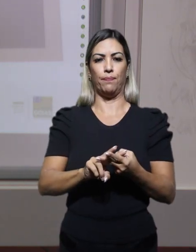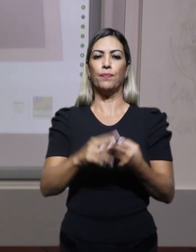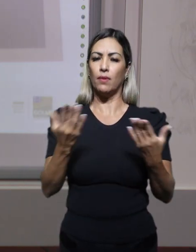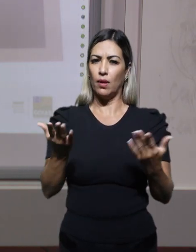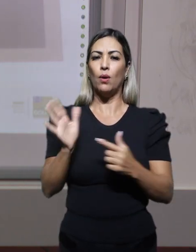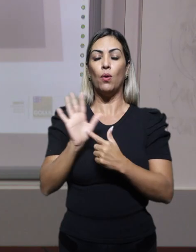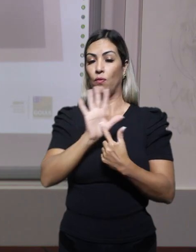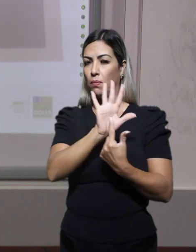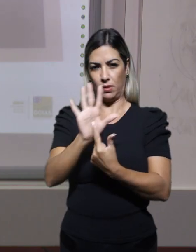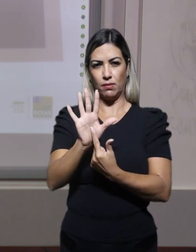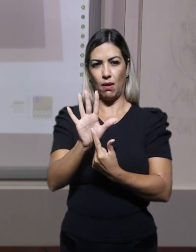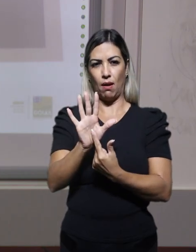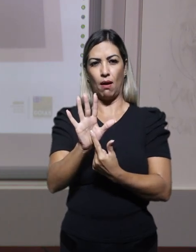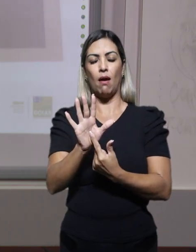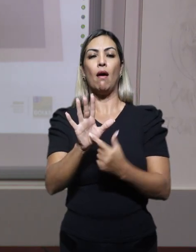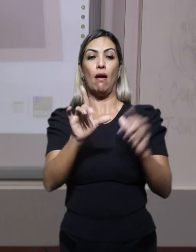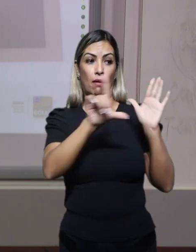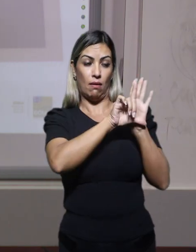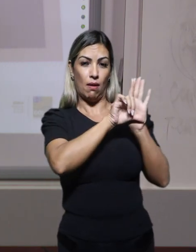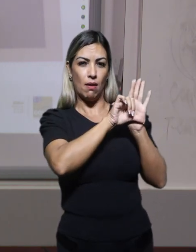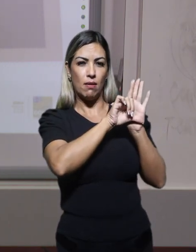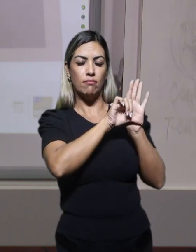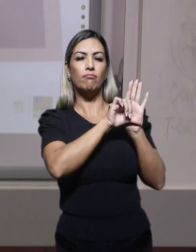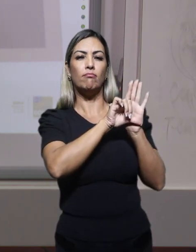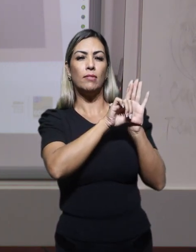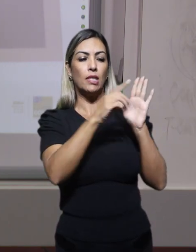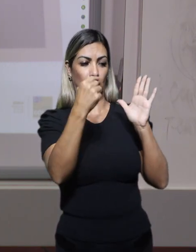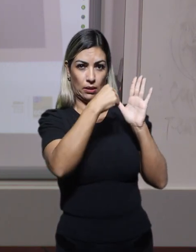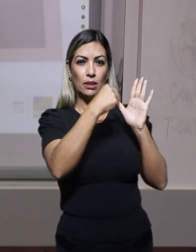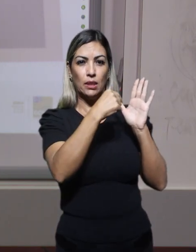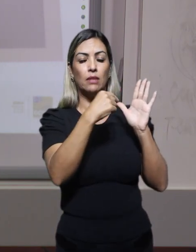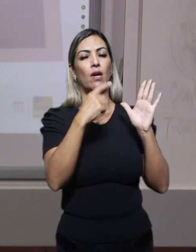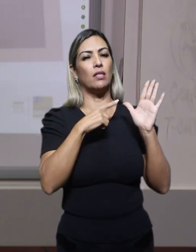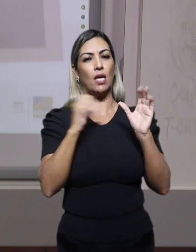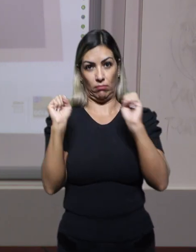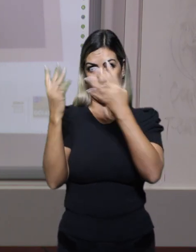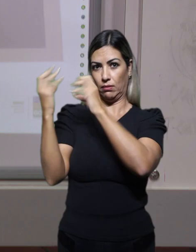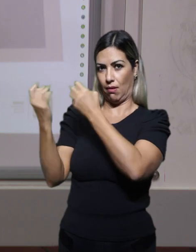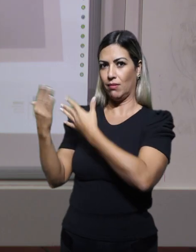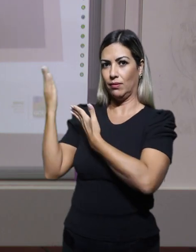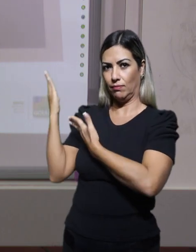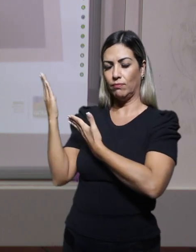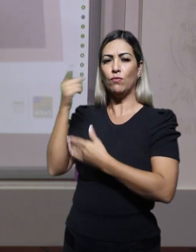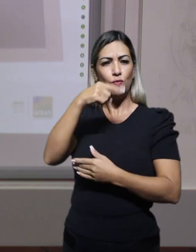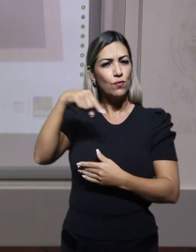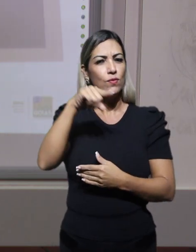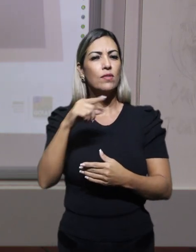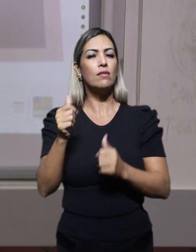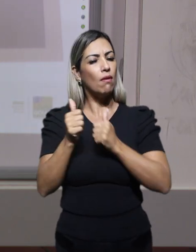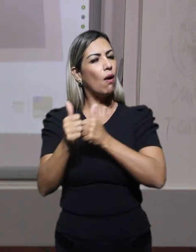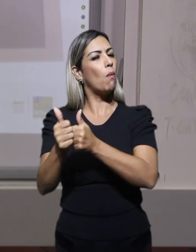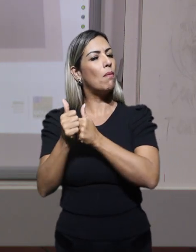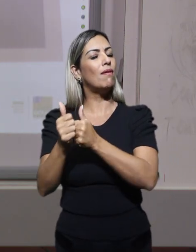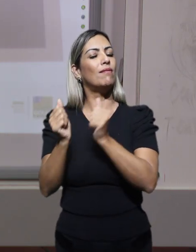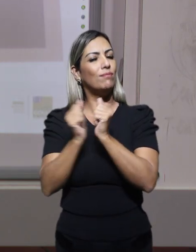para vocês alguns dispositivos de lei que vão estar aqui transcritos nos slides para que vocês acompanhem